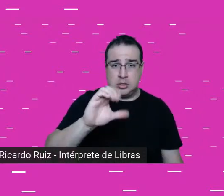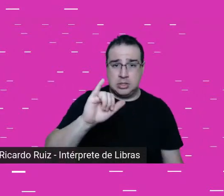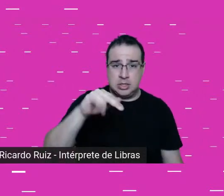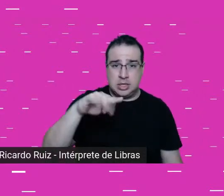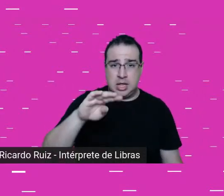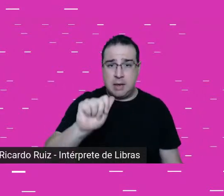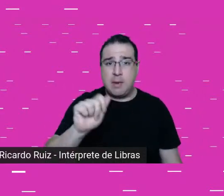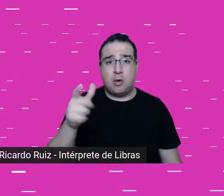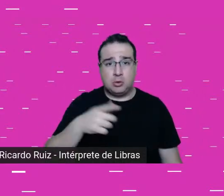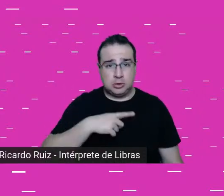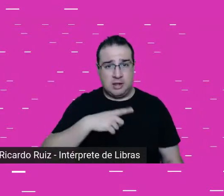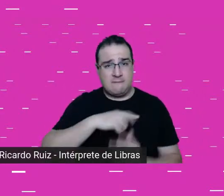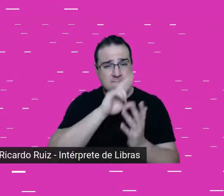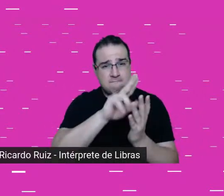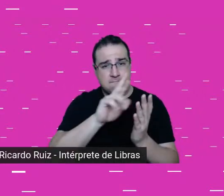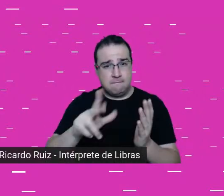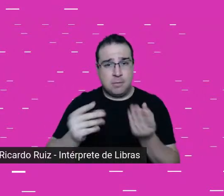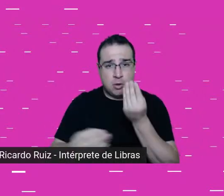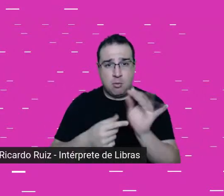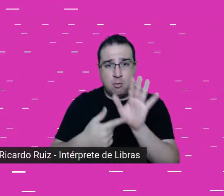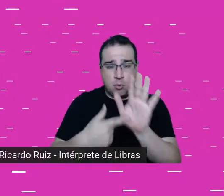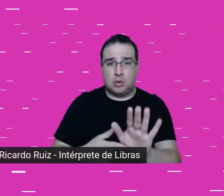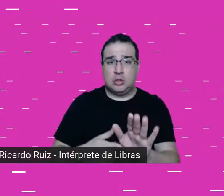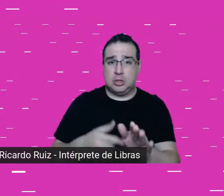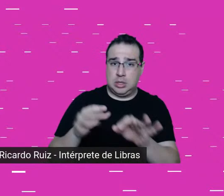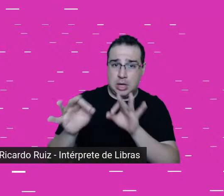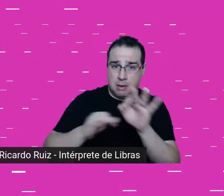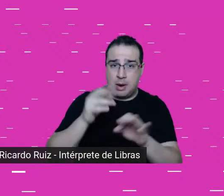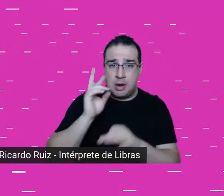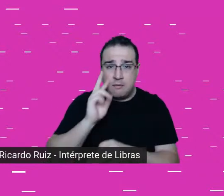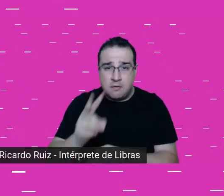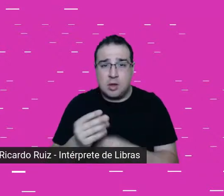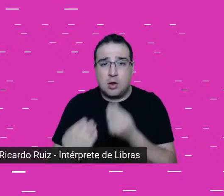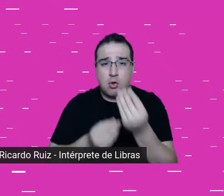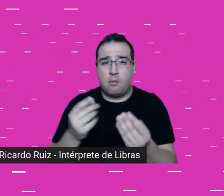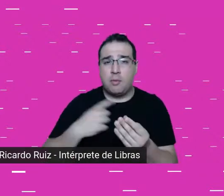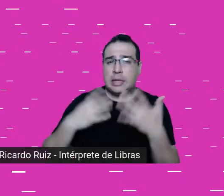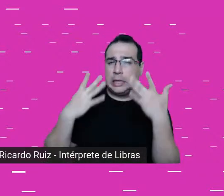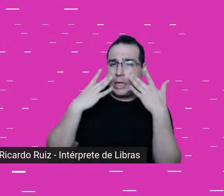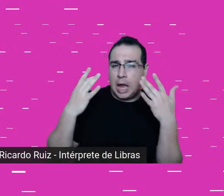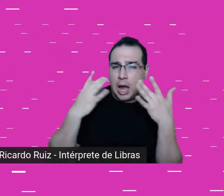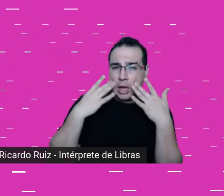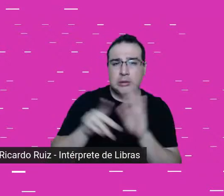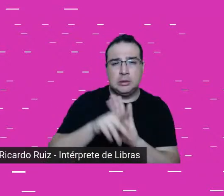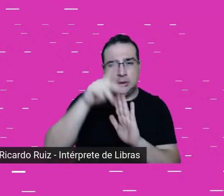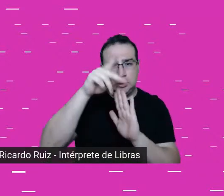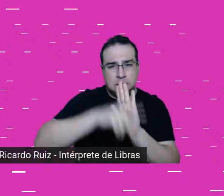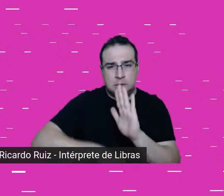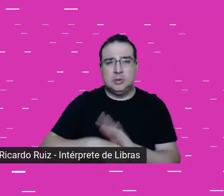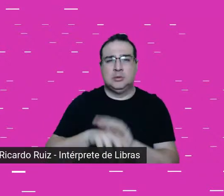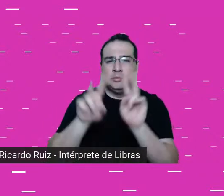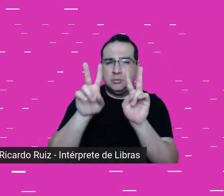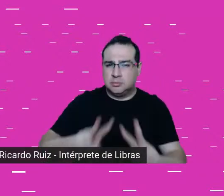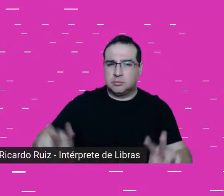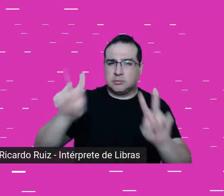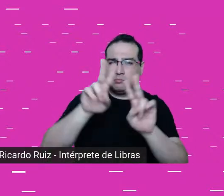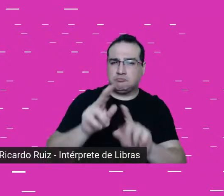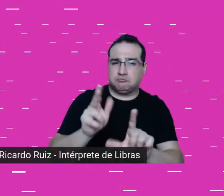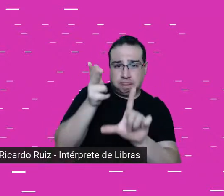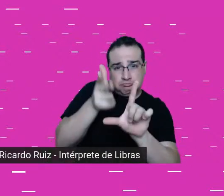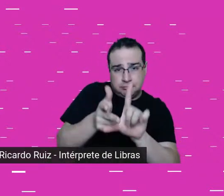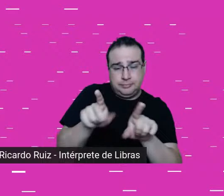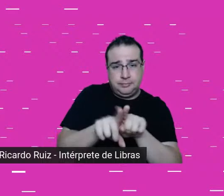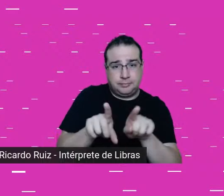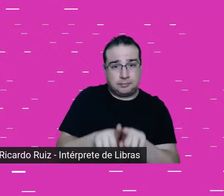e cinema e participa como figurinista de montagens teatrais e projetos audiovisuais, como